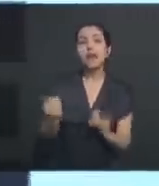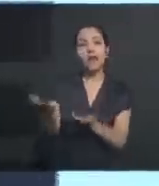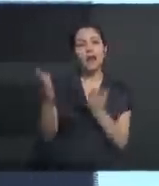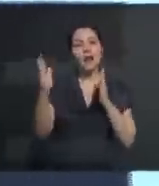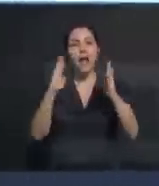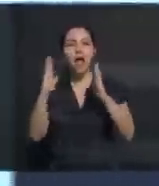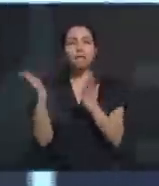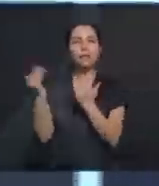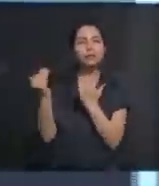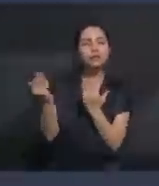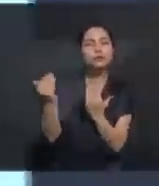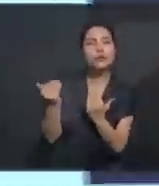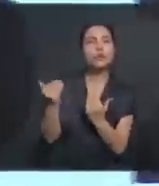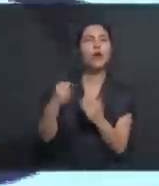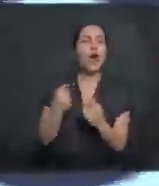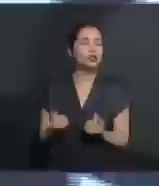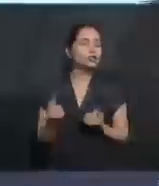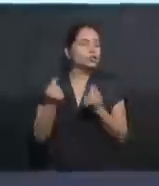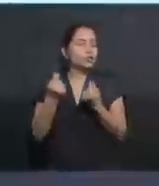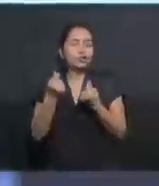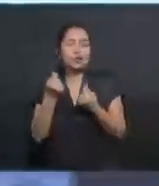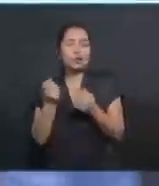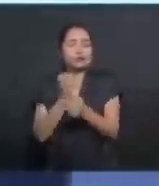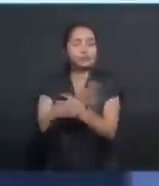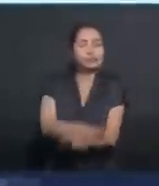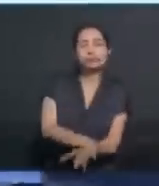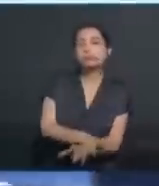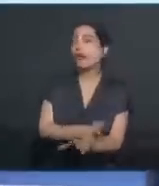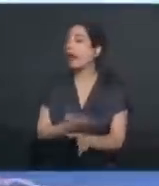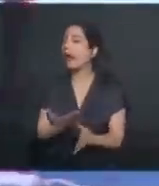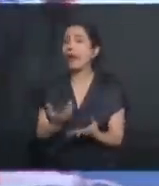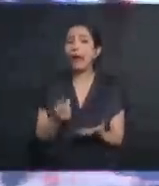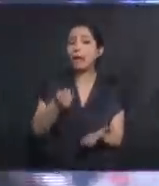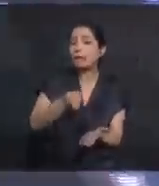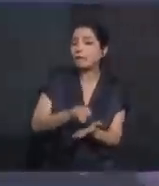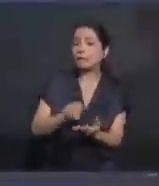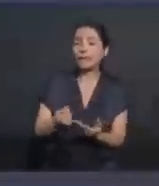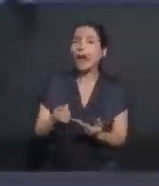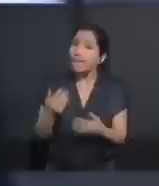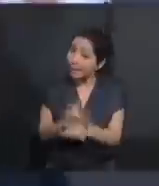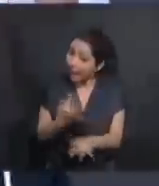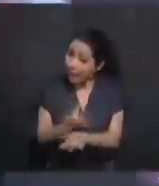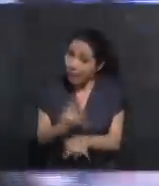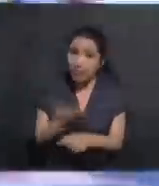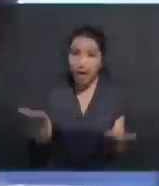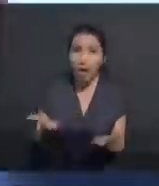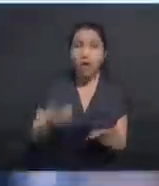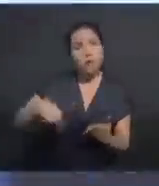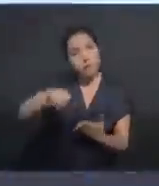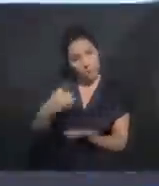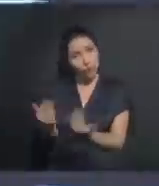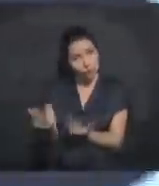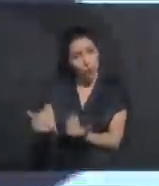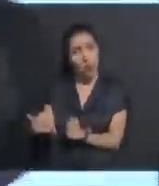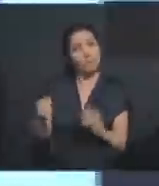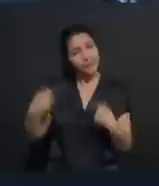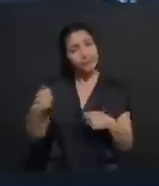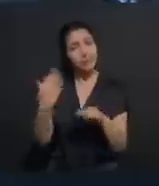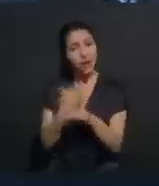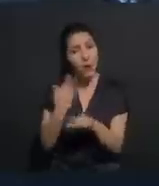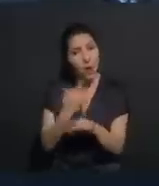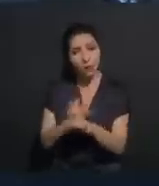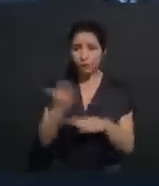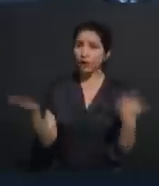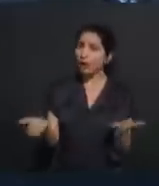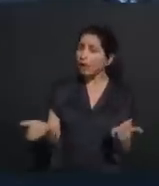na juventude que você tem que falar: ah, meu Deus do céu, eu não tenho condições de nada. Aguenta agora, você é jovem agora, você tem que